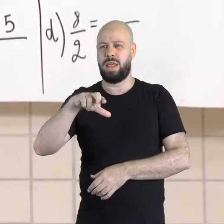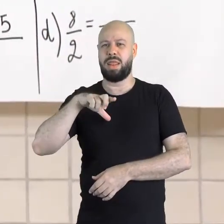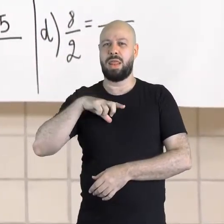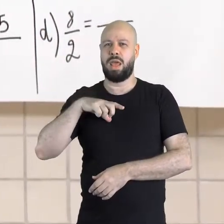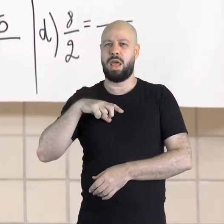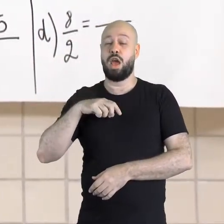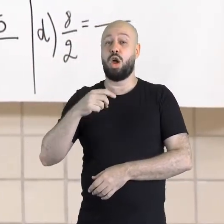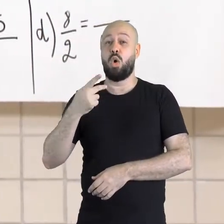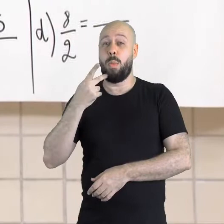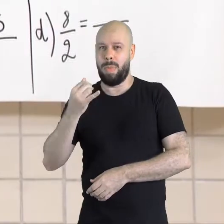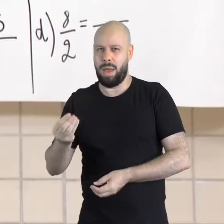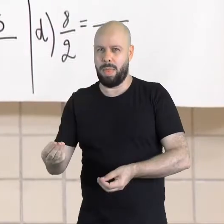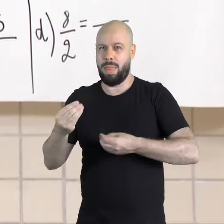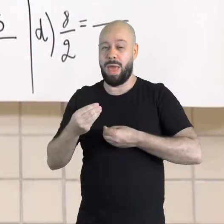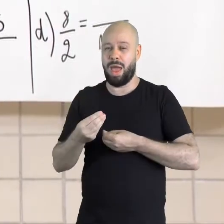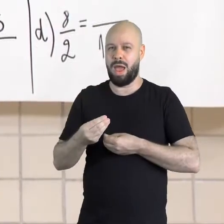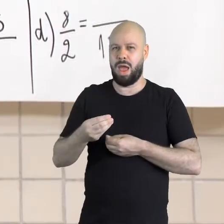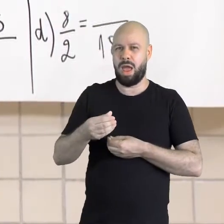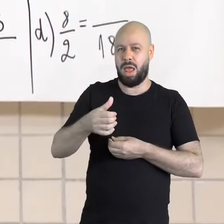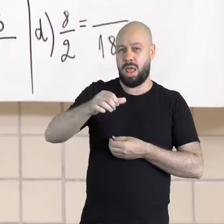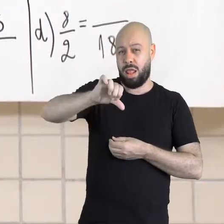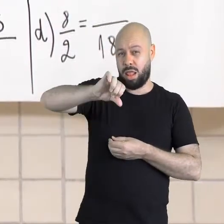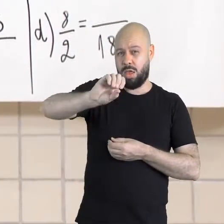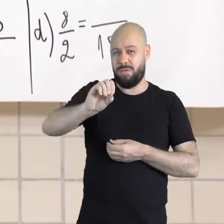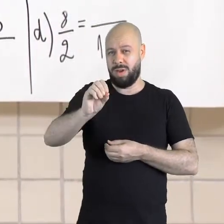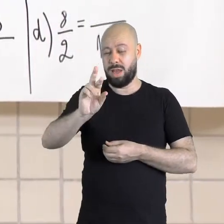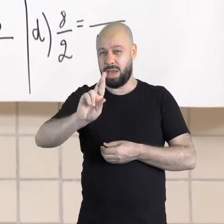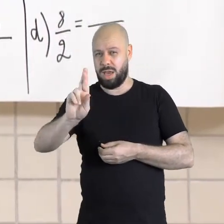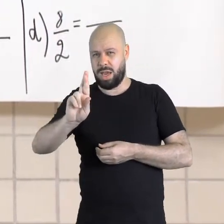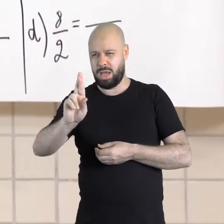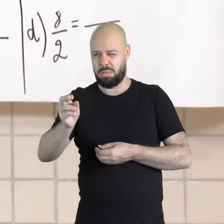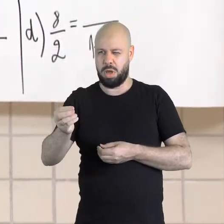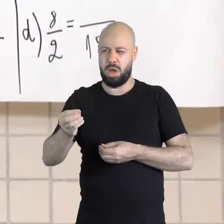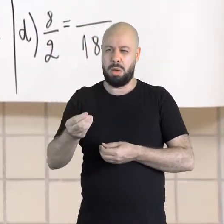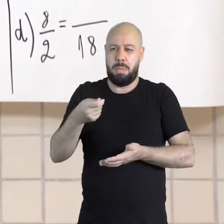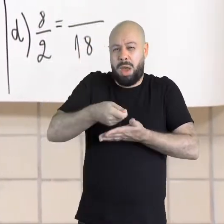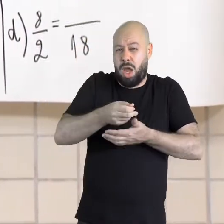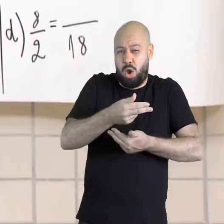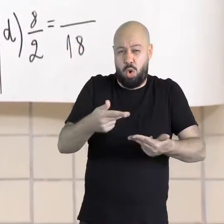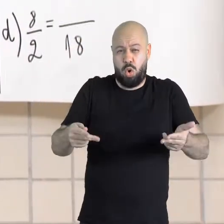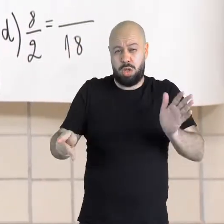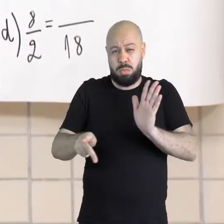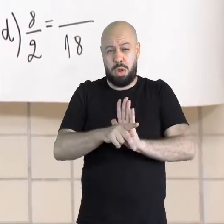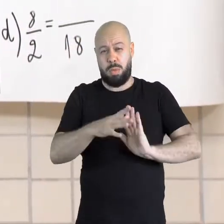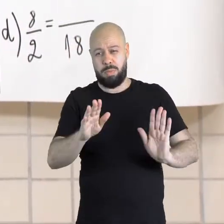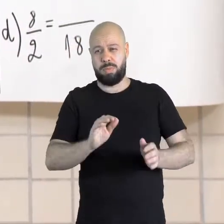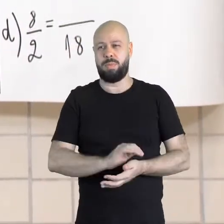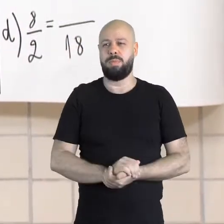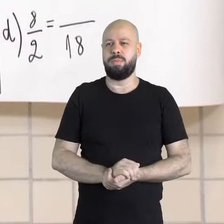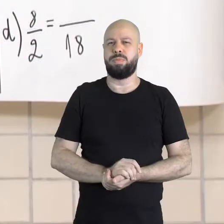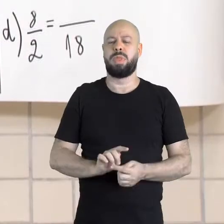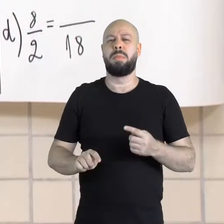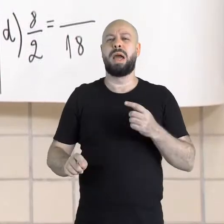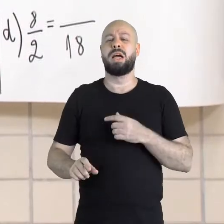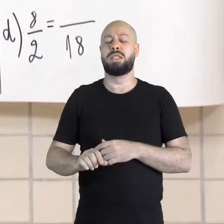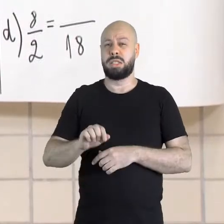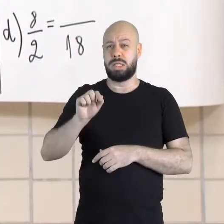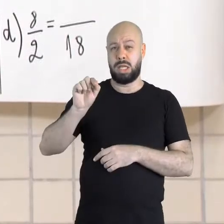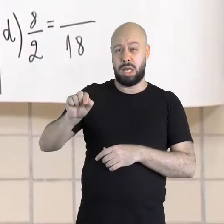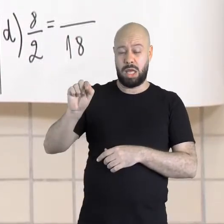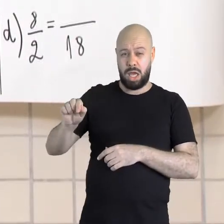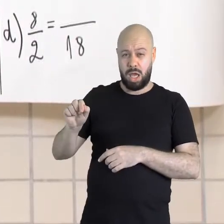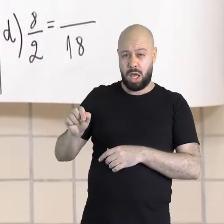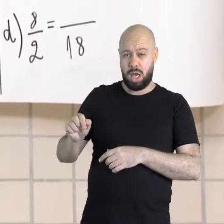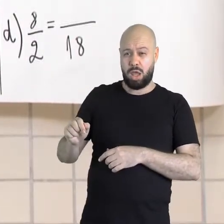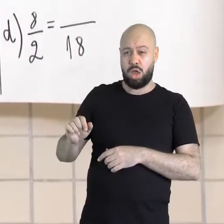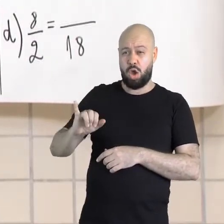de mesada para ele comprar as coisinhas dele. Só que, olha que detalhe, o Josifran não me